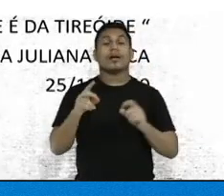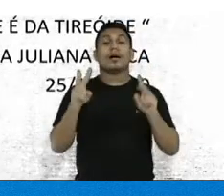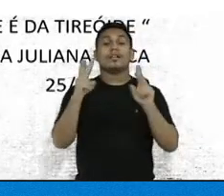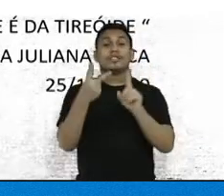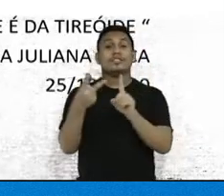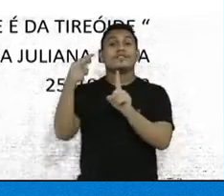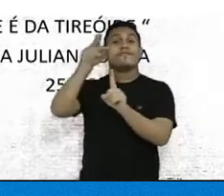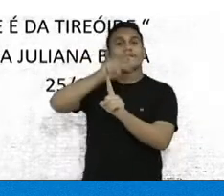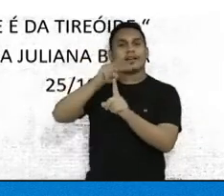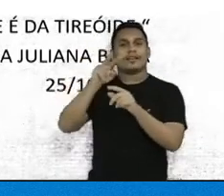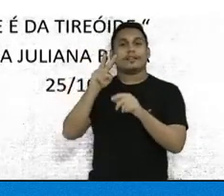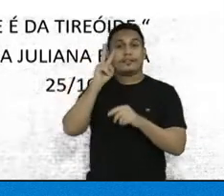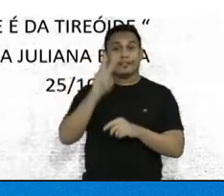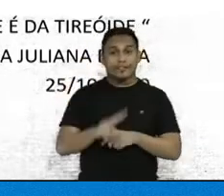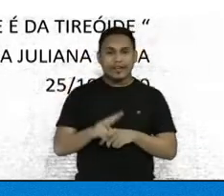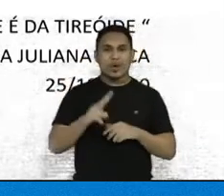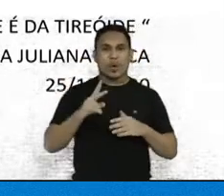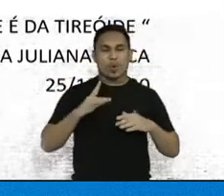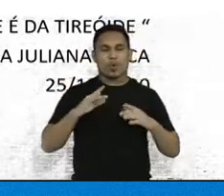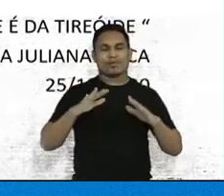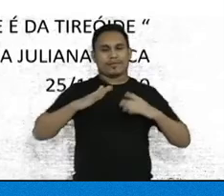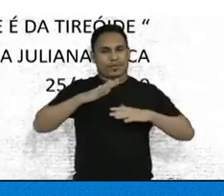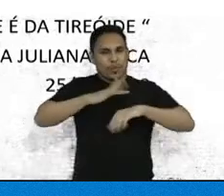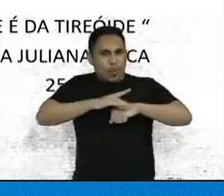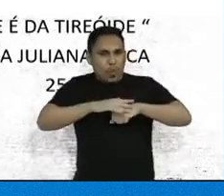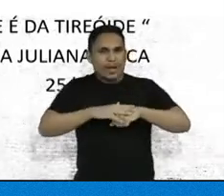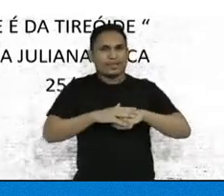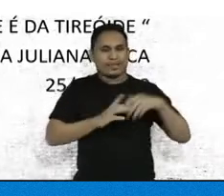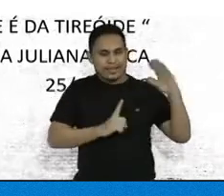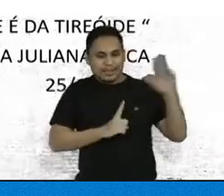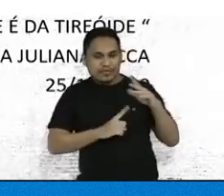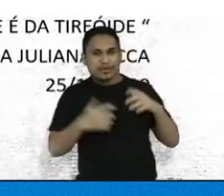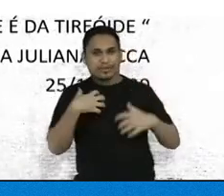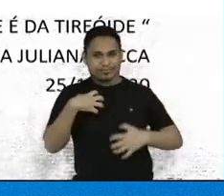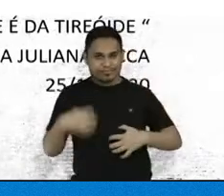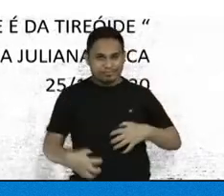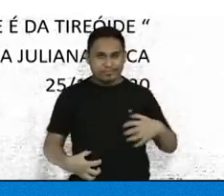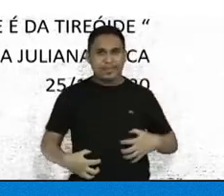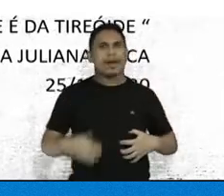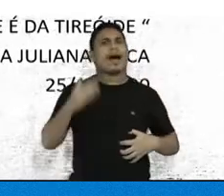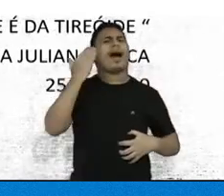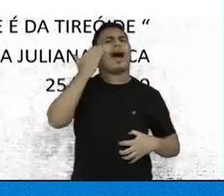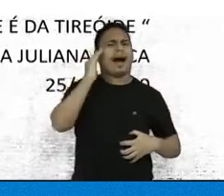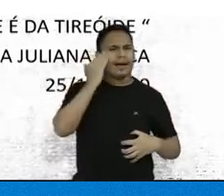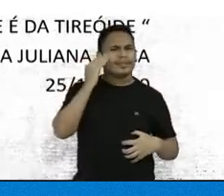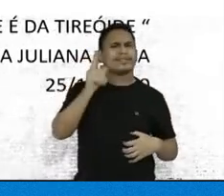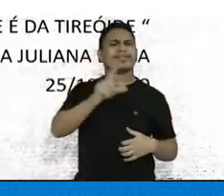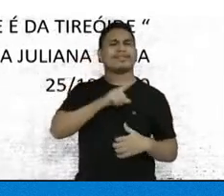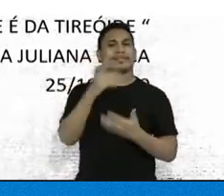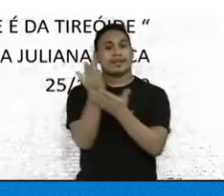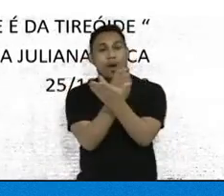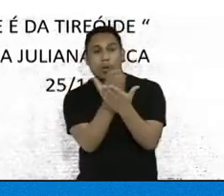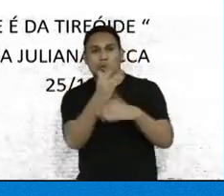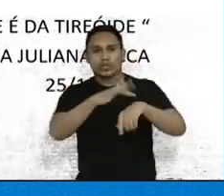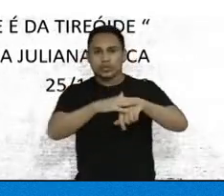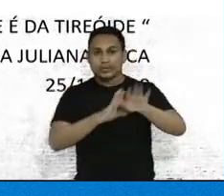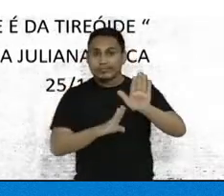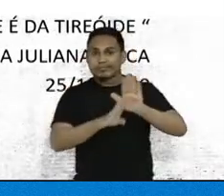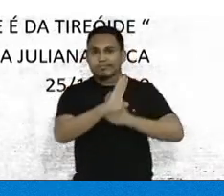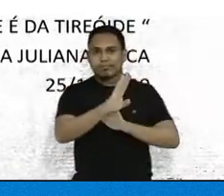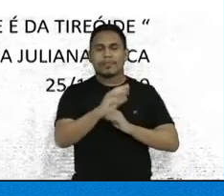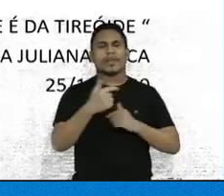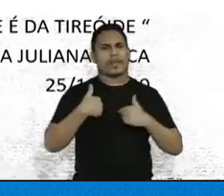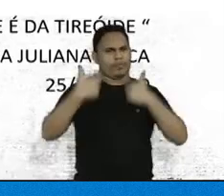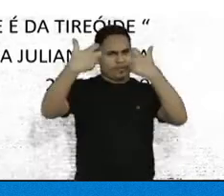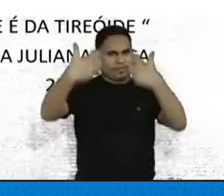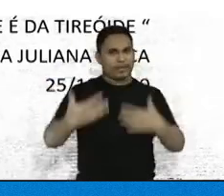sistêmica nos faz entender e compreender melhor o porquê tem algumas doenças que aumentam de risco. Eu vou citar mais algumas, né? Eu falei no câncer